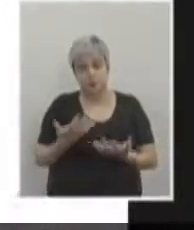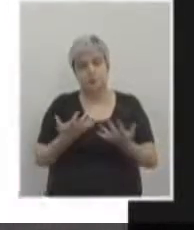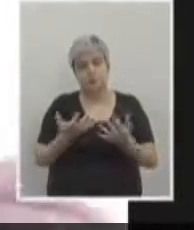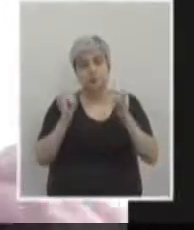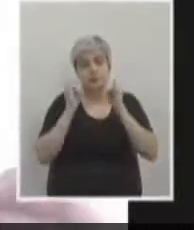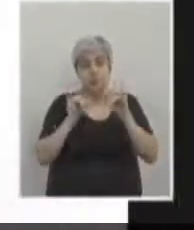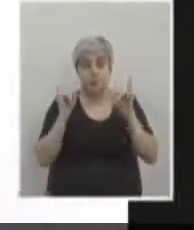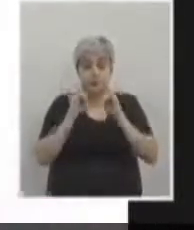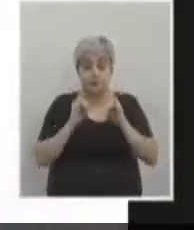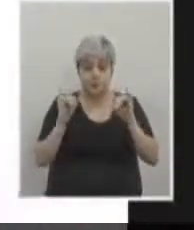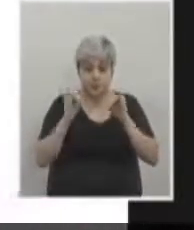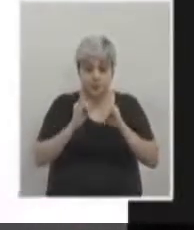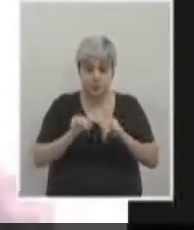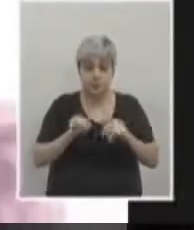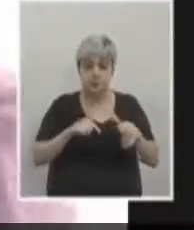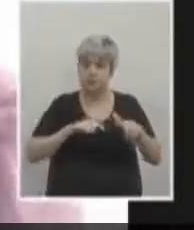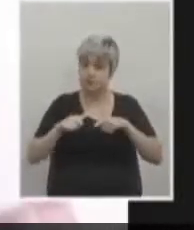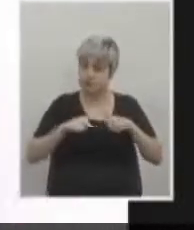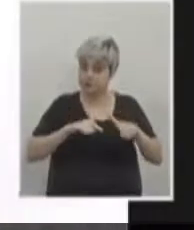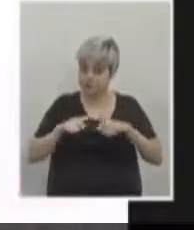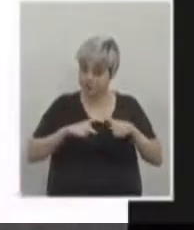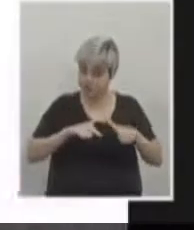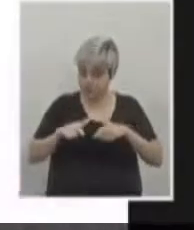ele pode trabalhar com